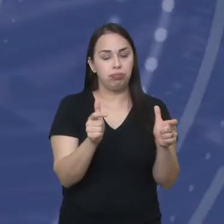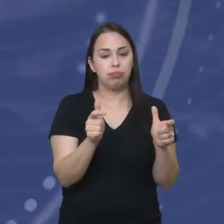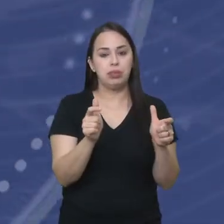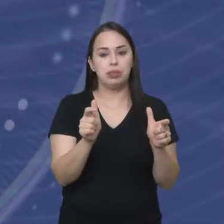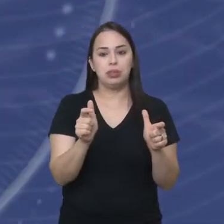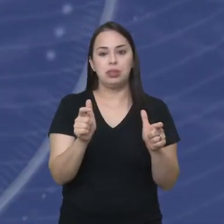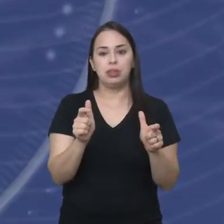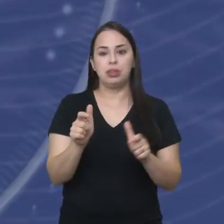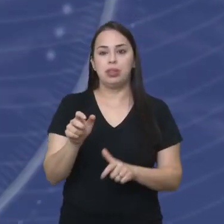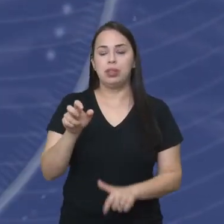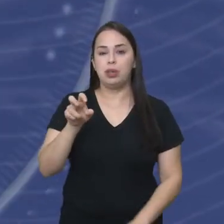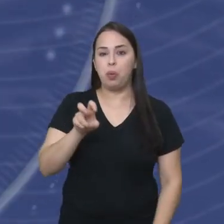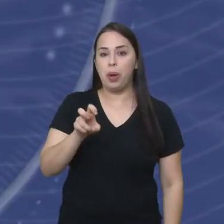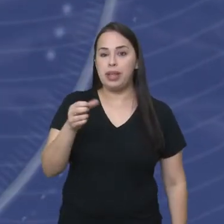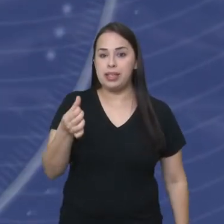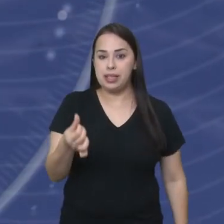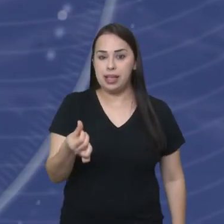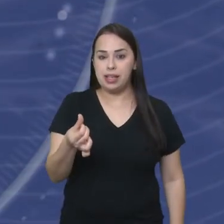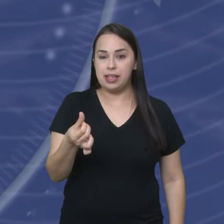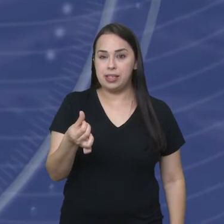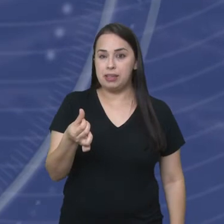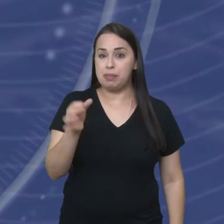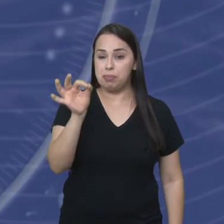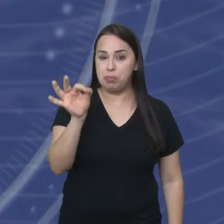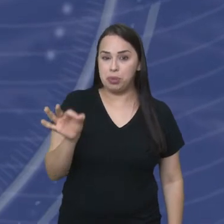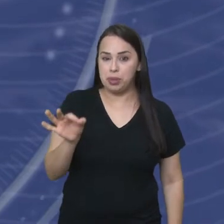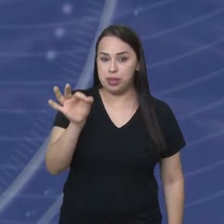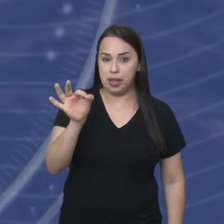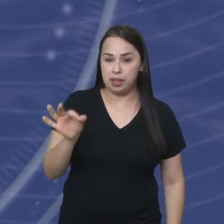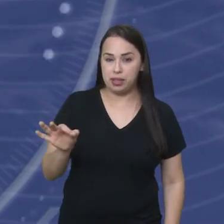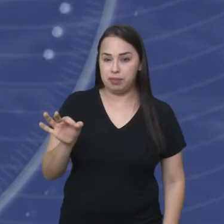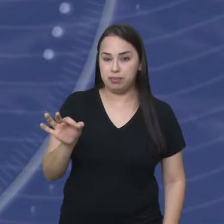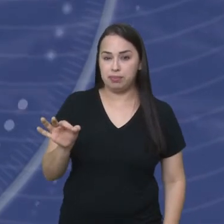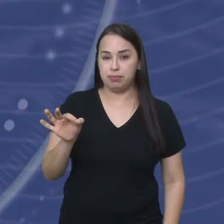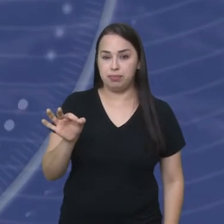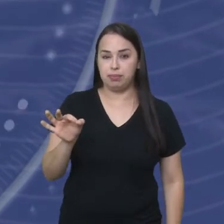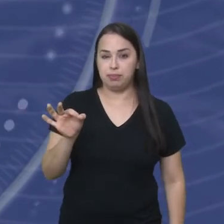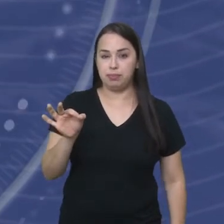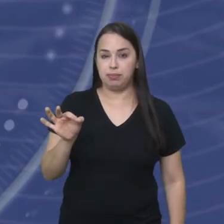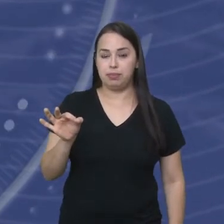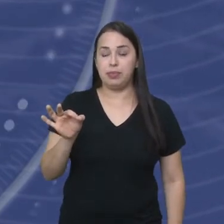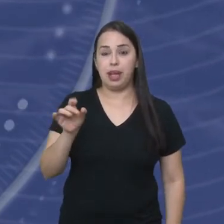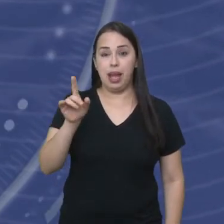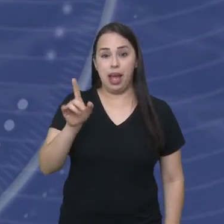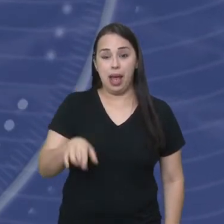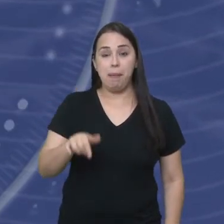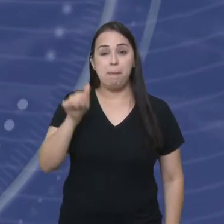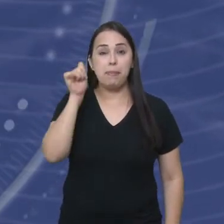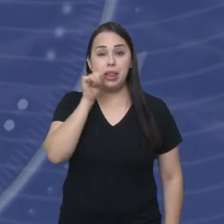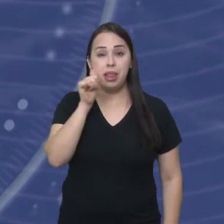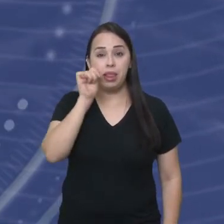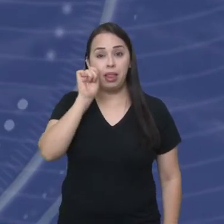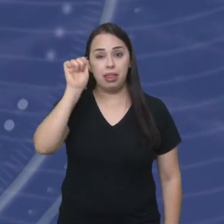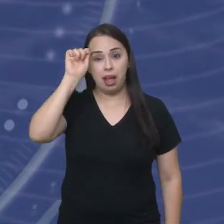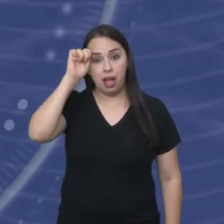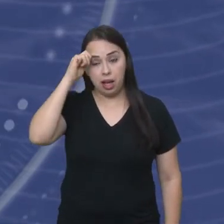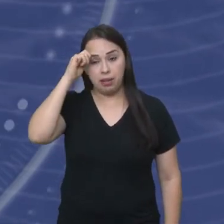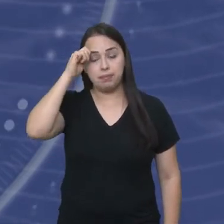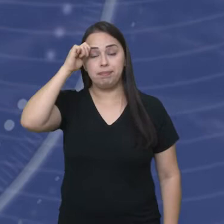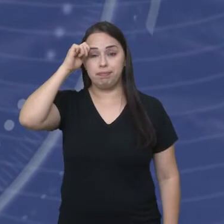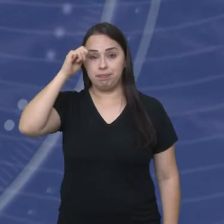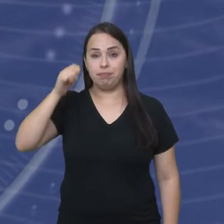56% das vítimas de violência sexual contra crianças e adolescentes também são meninas negras, que são